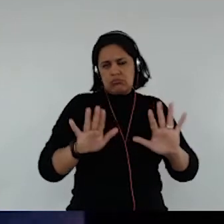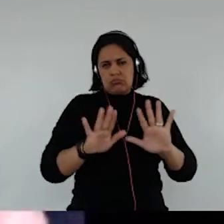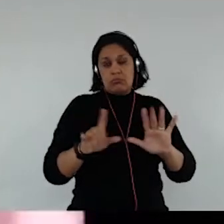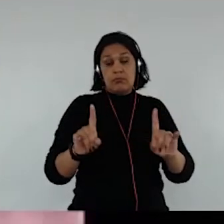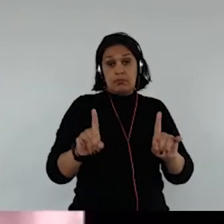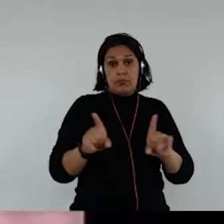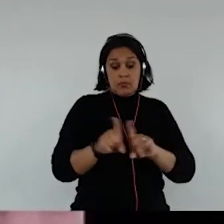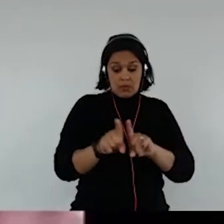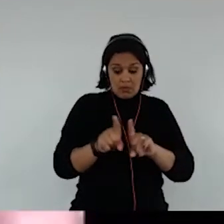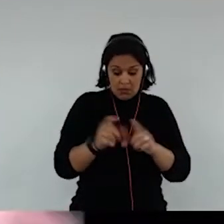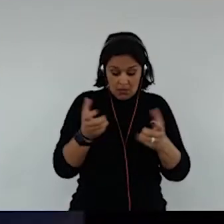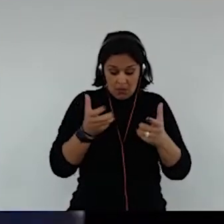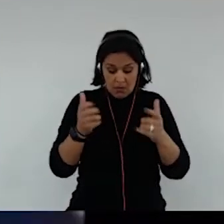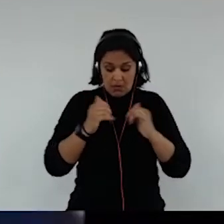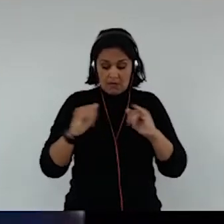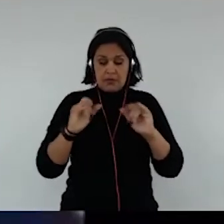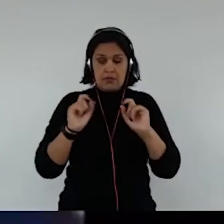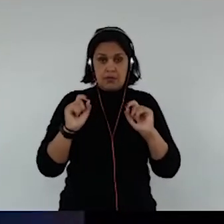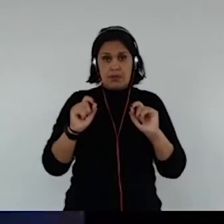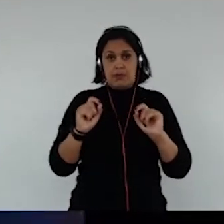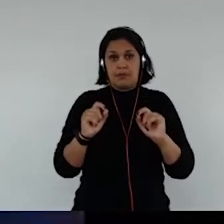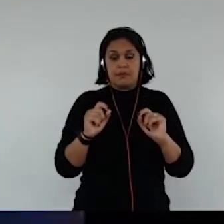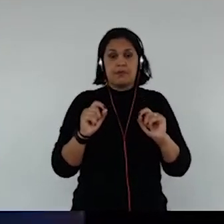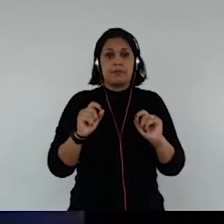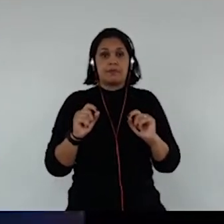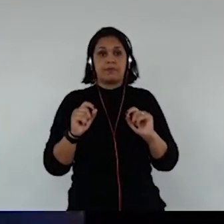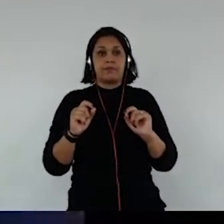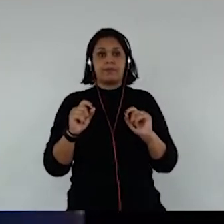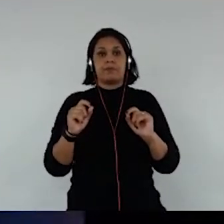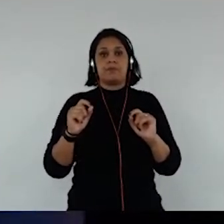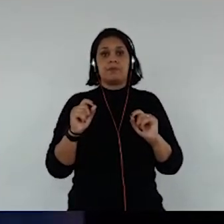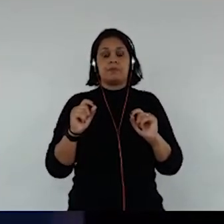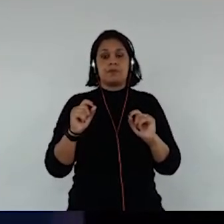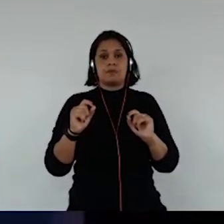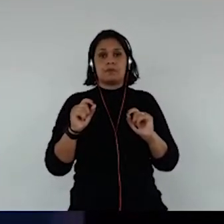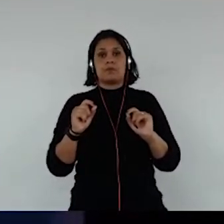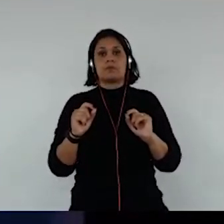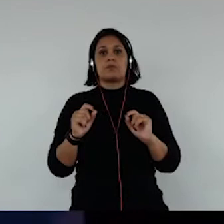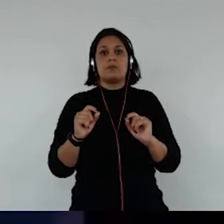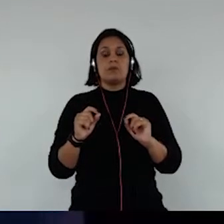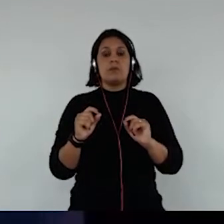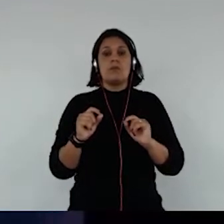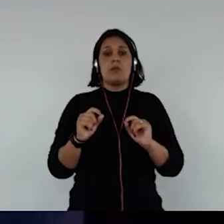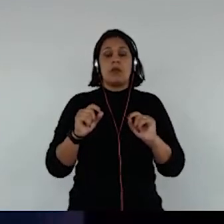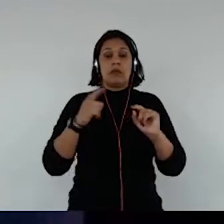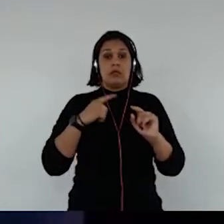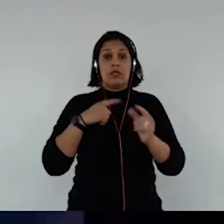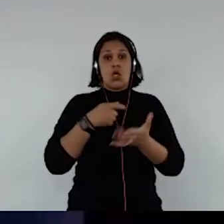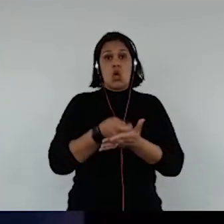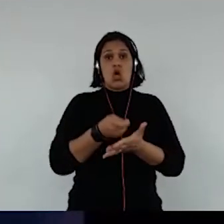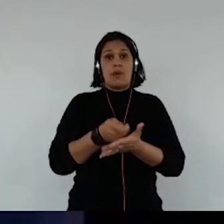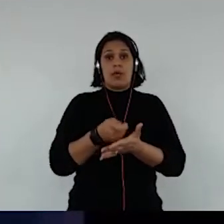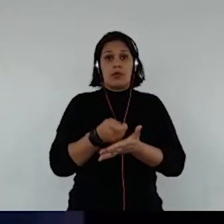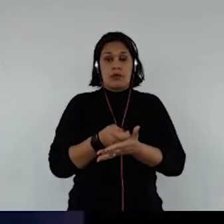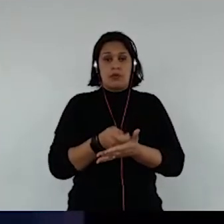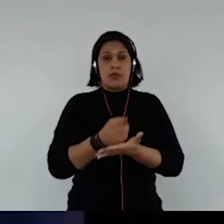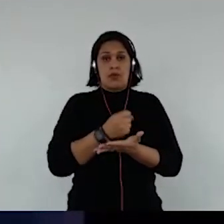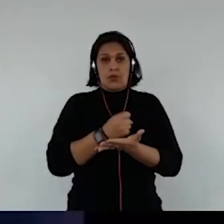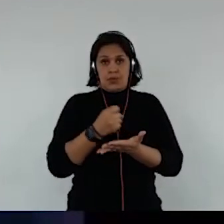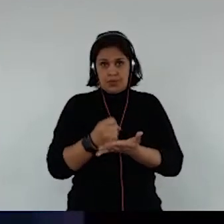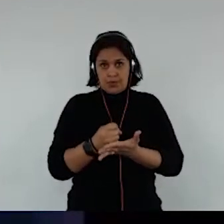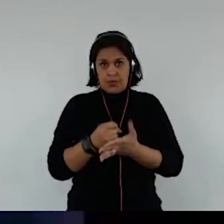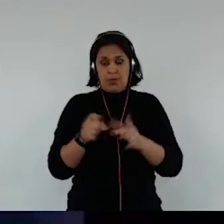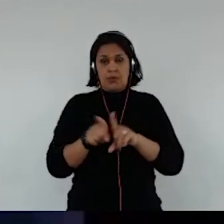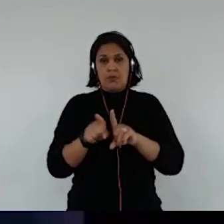Destacar que esse dilema do Pacta Sunt Servanda, a obrigatoriedade dos contratos, a autonomia do